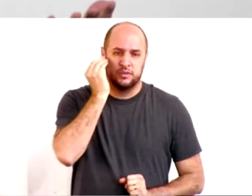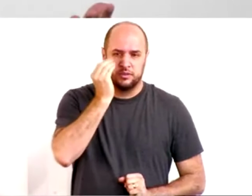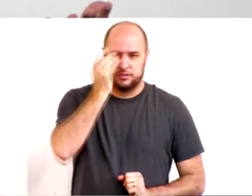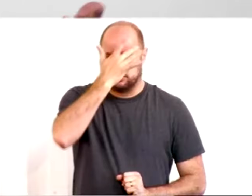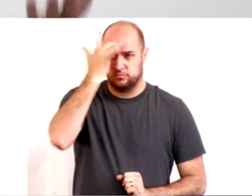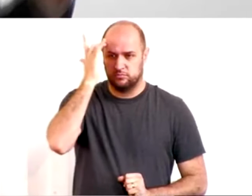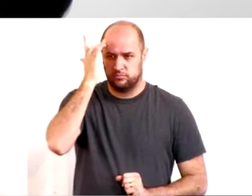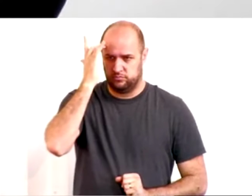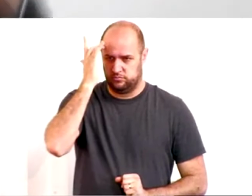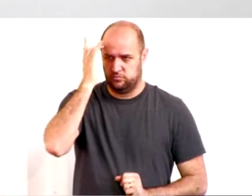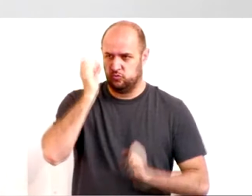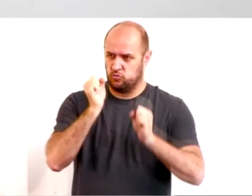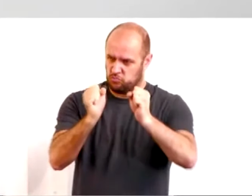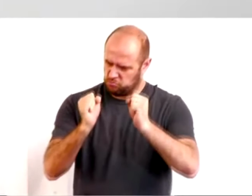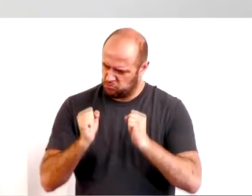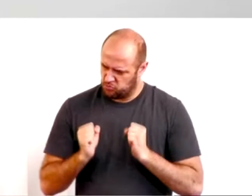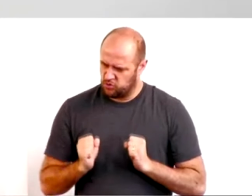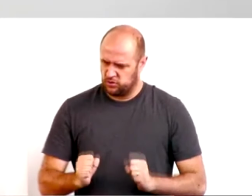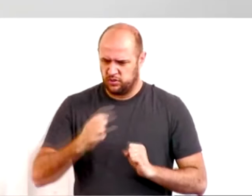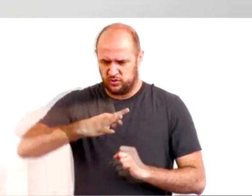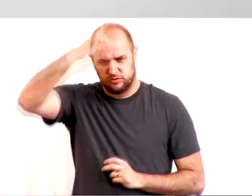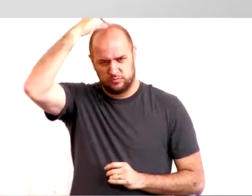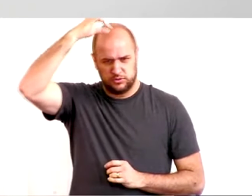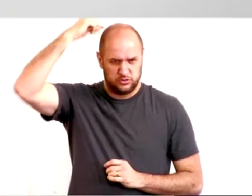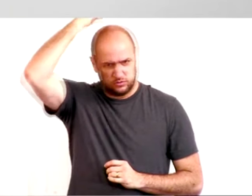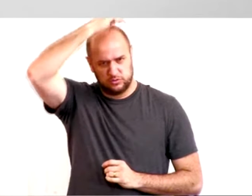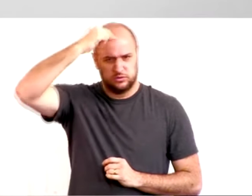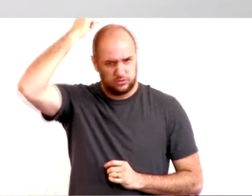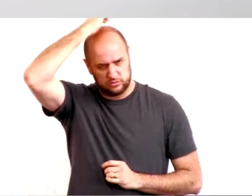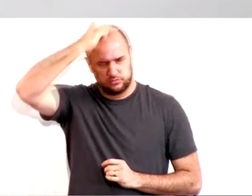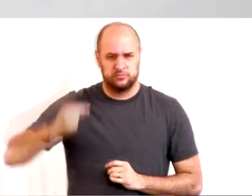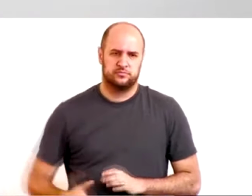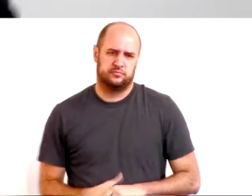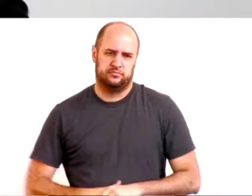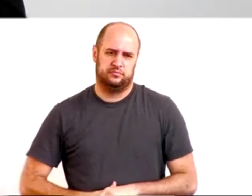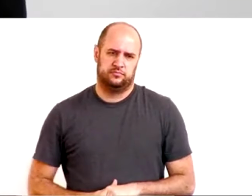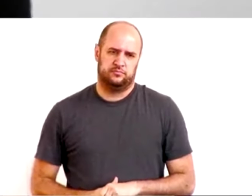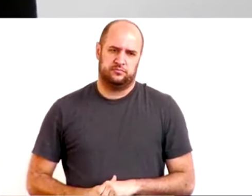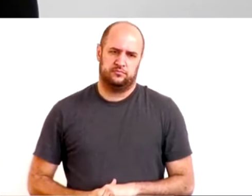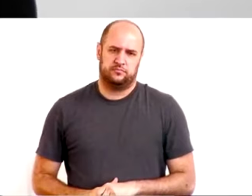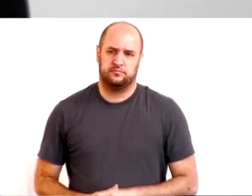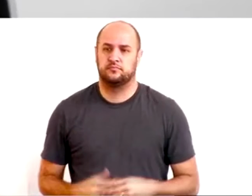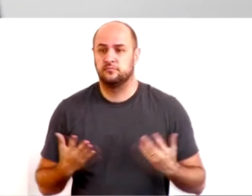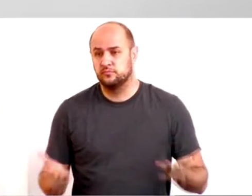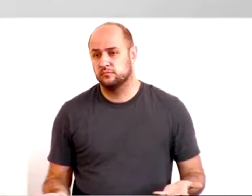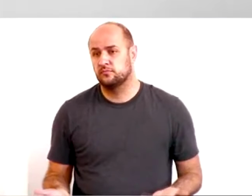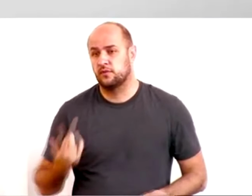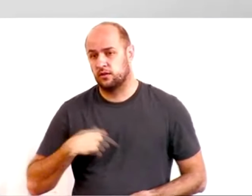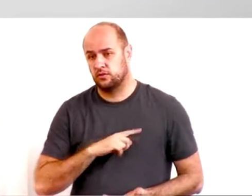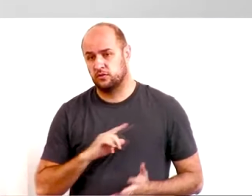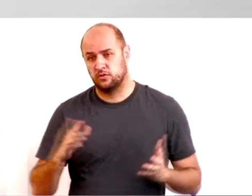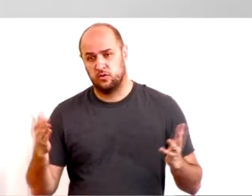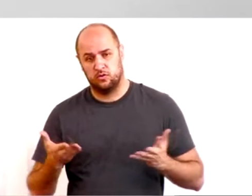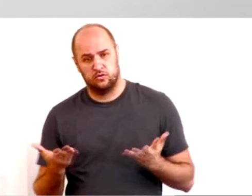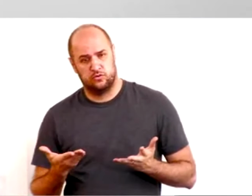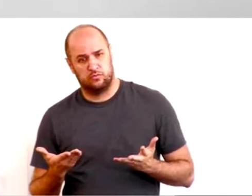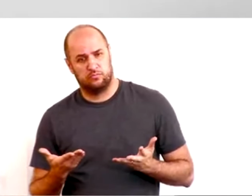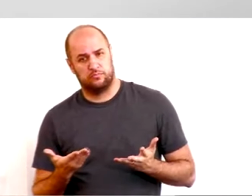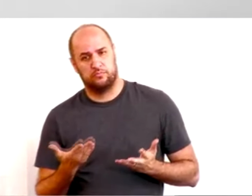humana pelo poder do Santo Espírito. É a respeito disso que a nossa